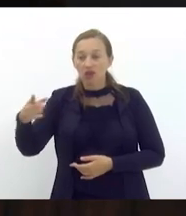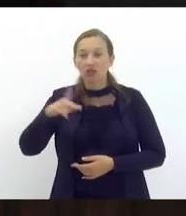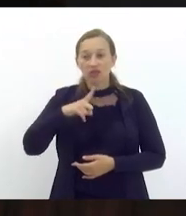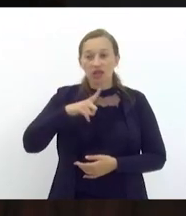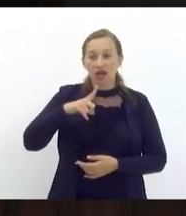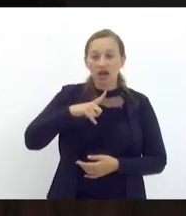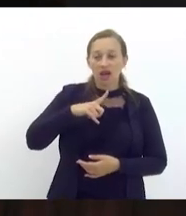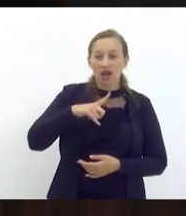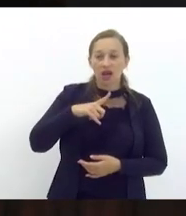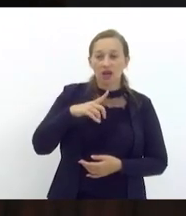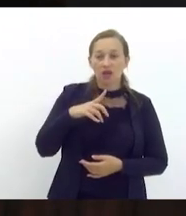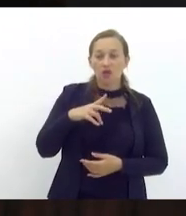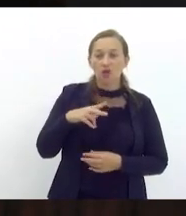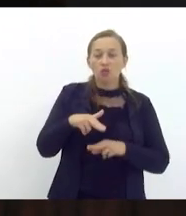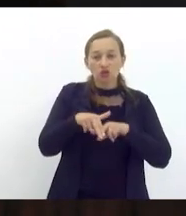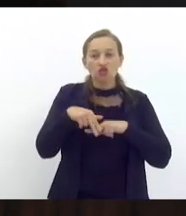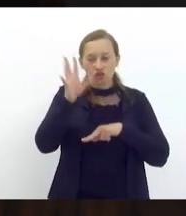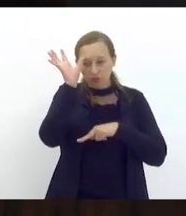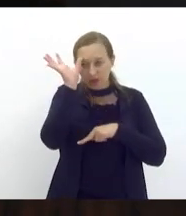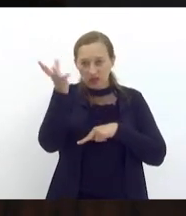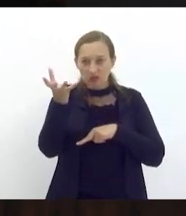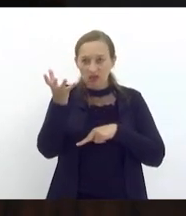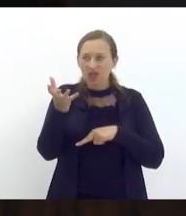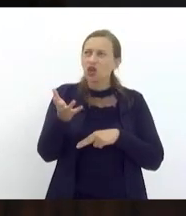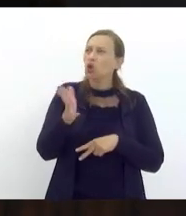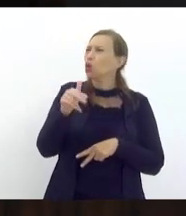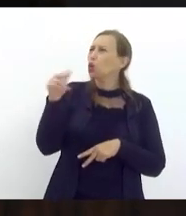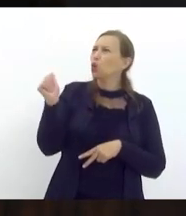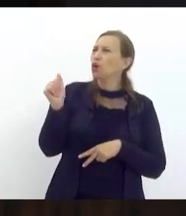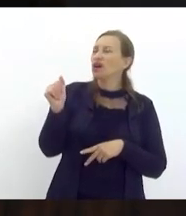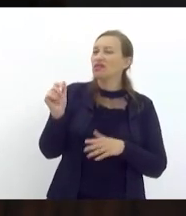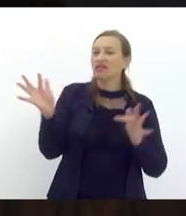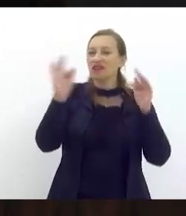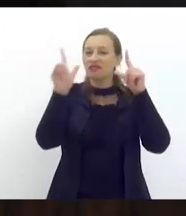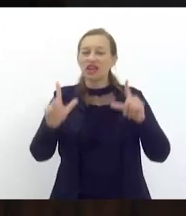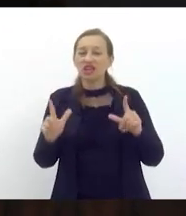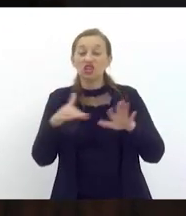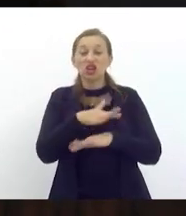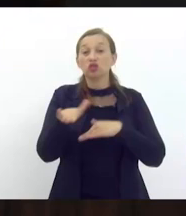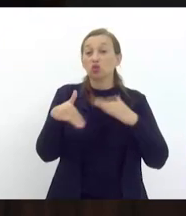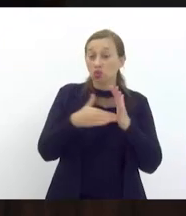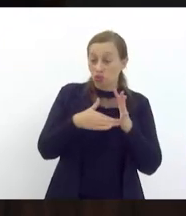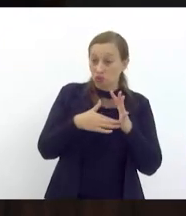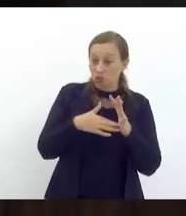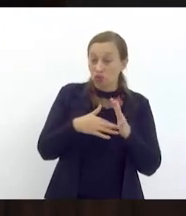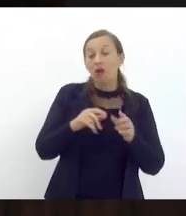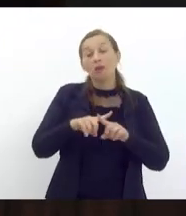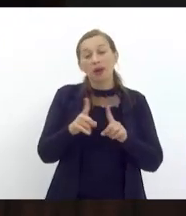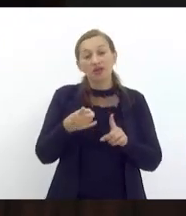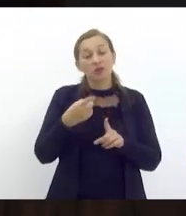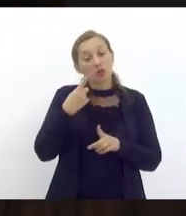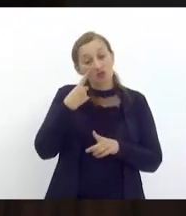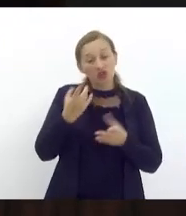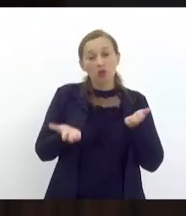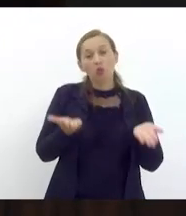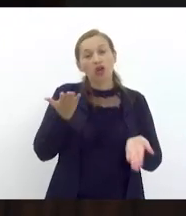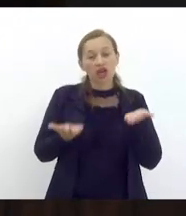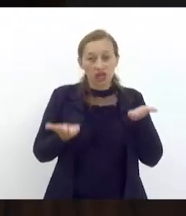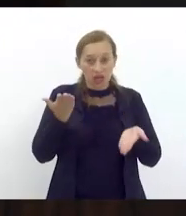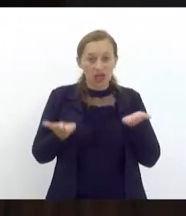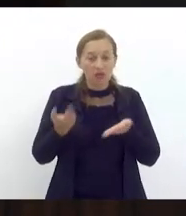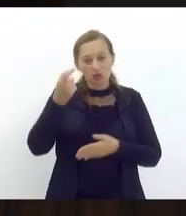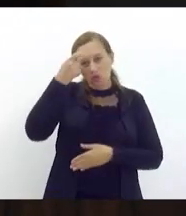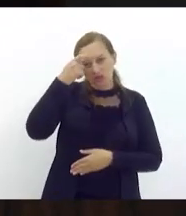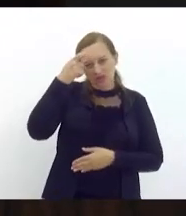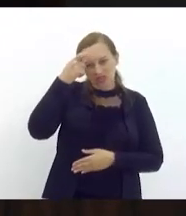para tentar e claro nunca vai agradar um lado vai ficar descompensado o outro também mas para a gente tentar um equilíbrio aqui um bom